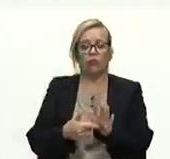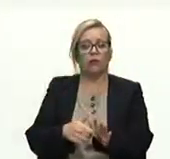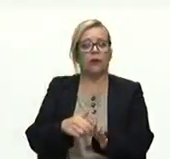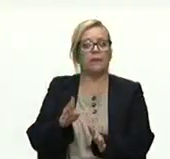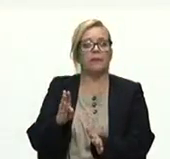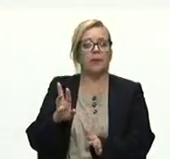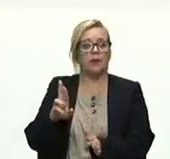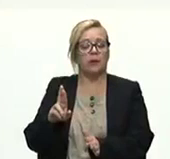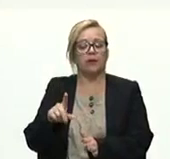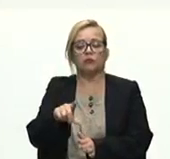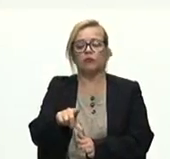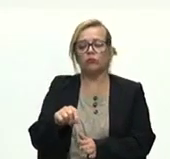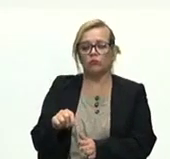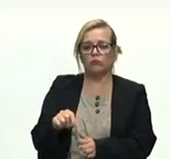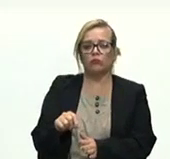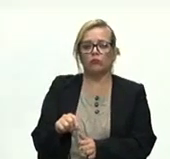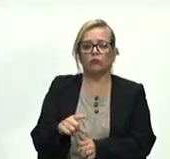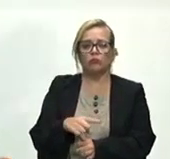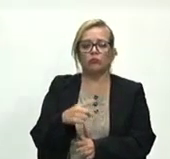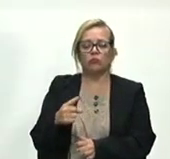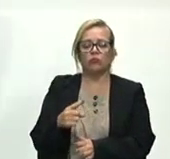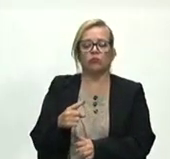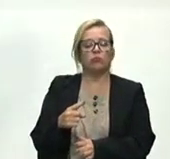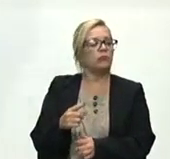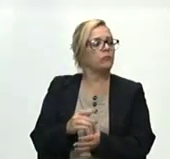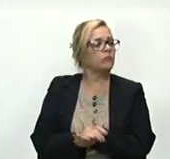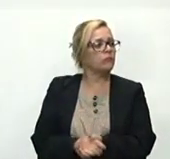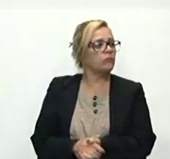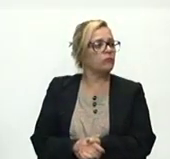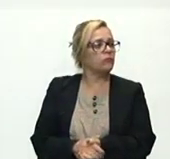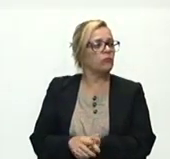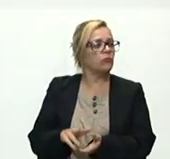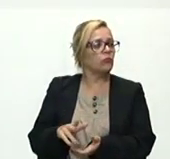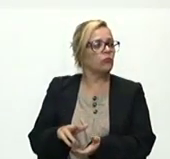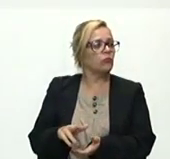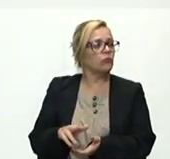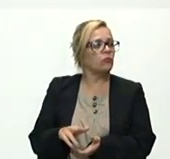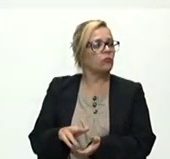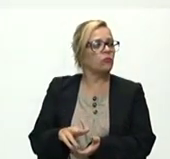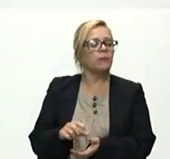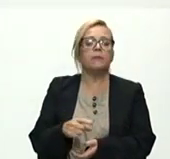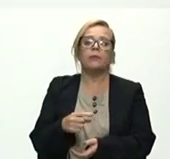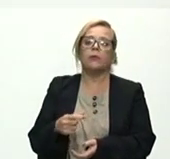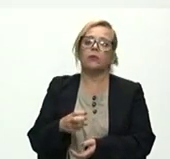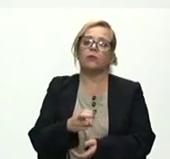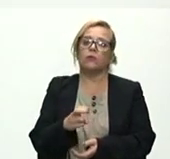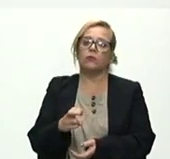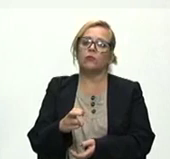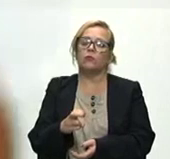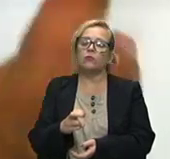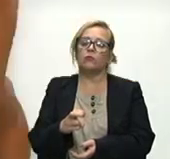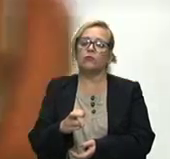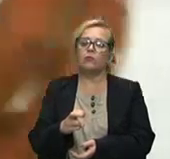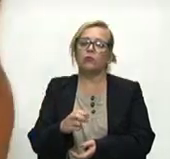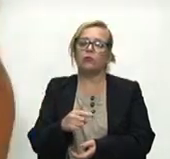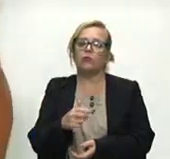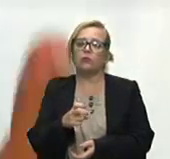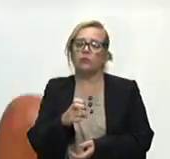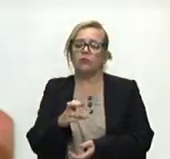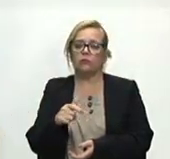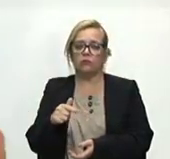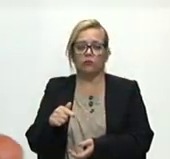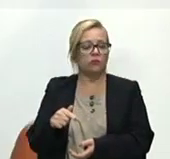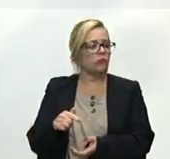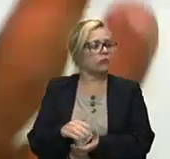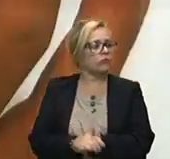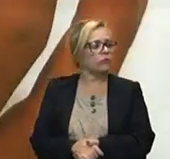R. Escolho a opção 1 para o A. Então, 1 igual. Então, tenho aí menos 2,57.